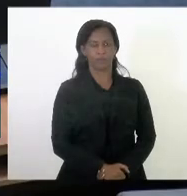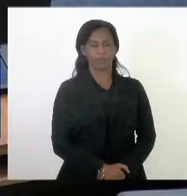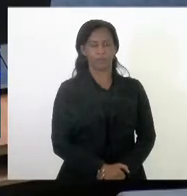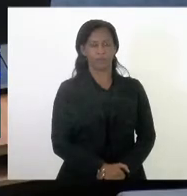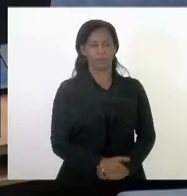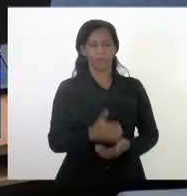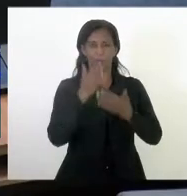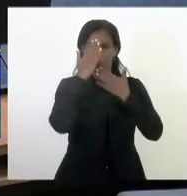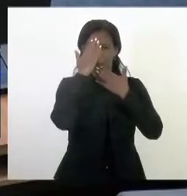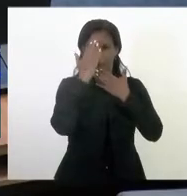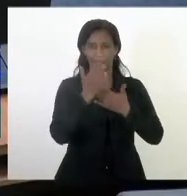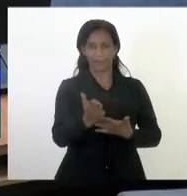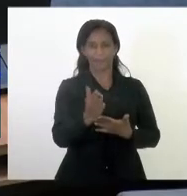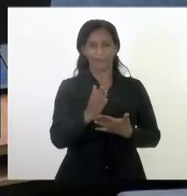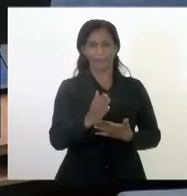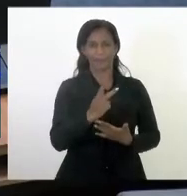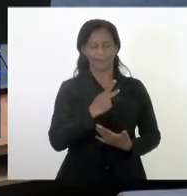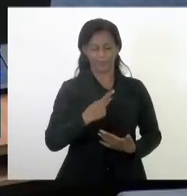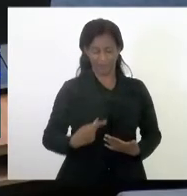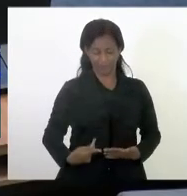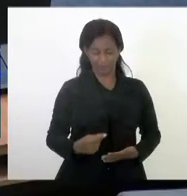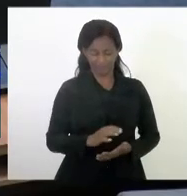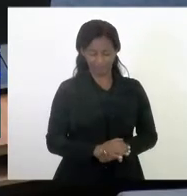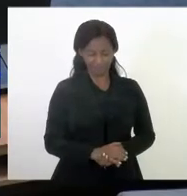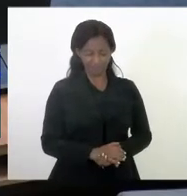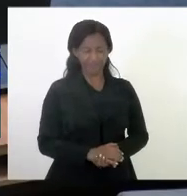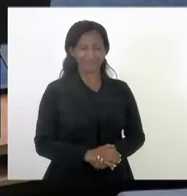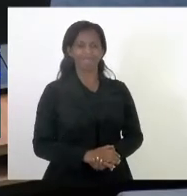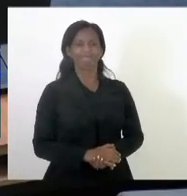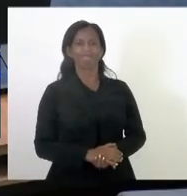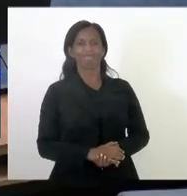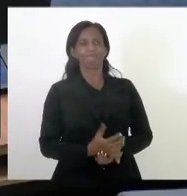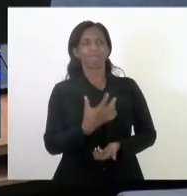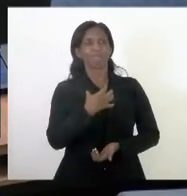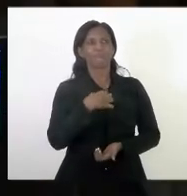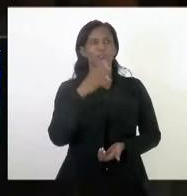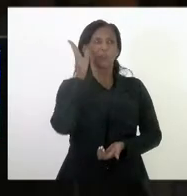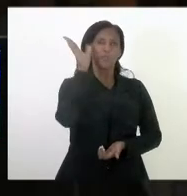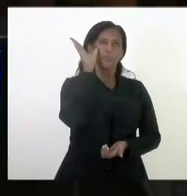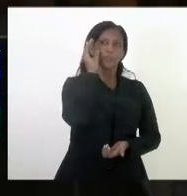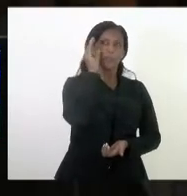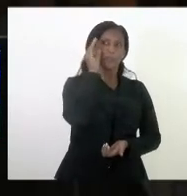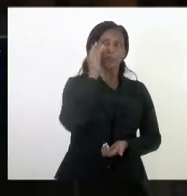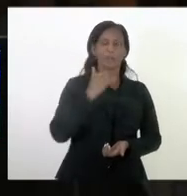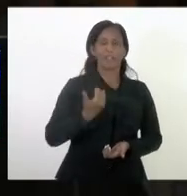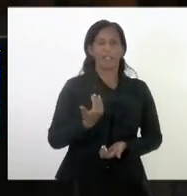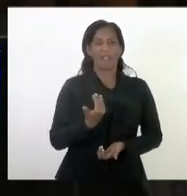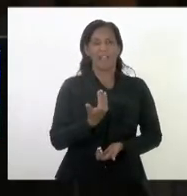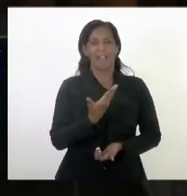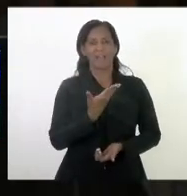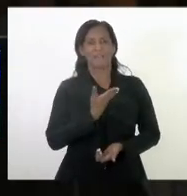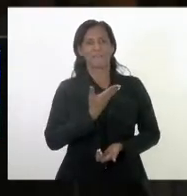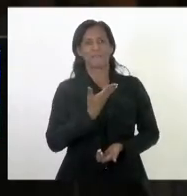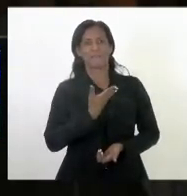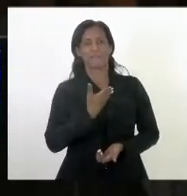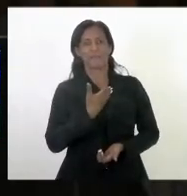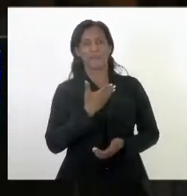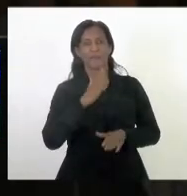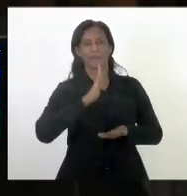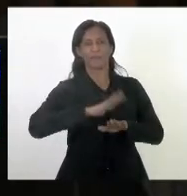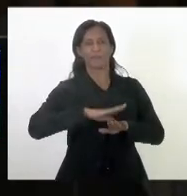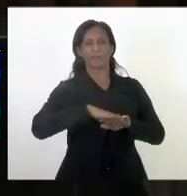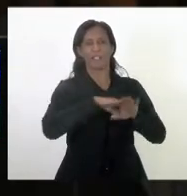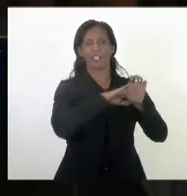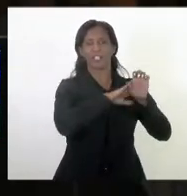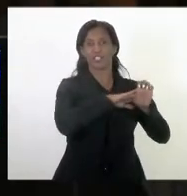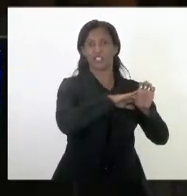Obrigado, presidente. Não chega a ser curioso os meus colegas de esquerda defendendo esse projeto de lei,